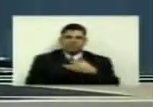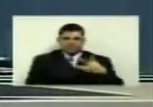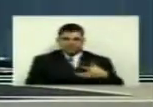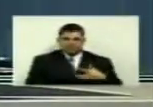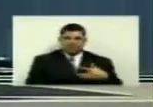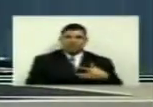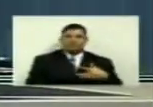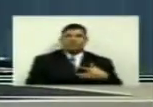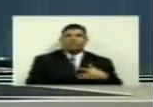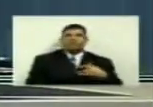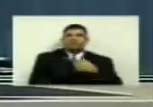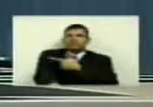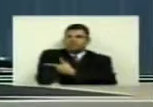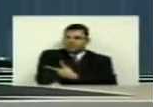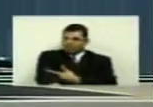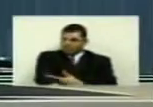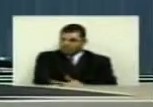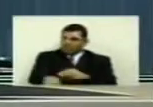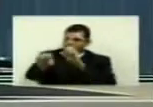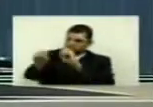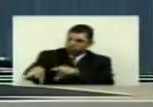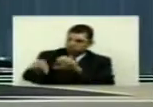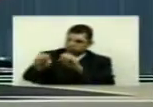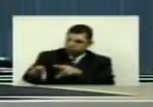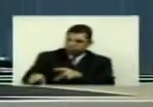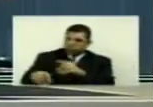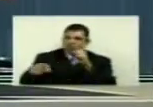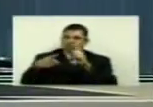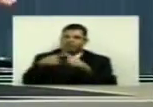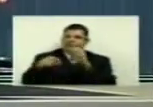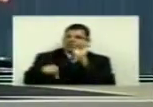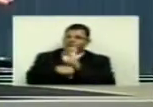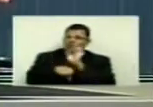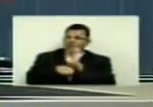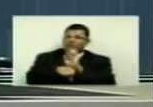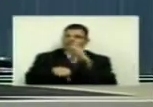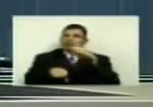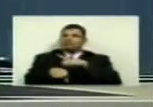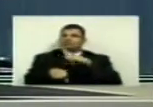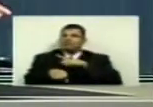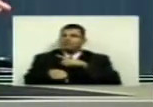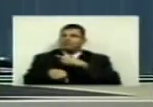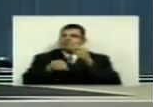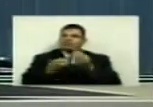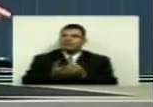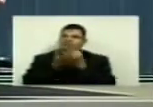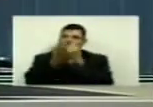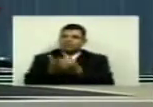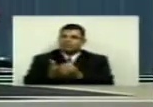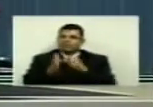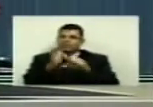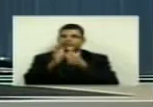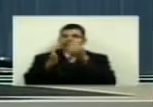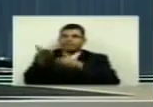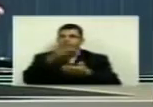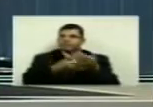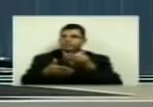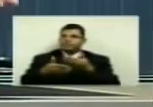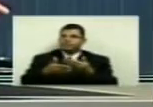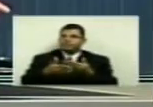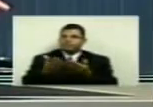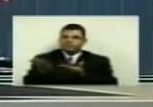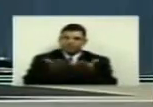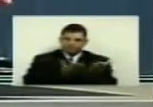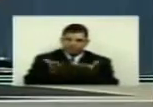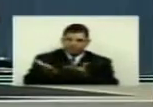que é fim, na educação que é fim, porque o Estado existe para prestar, prioritariamente para